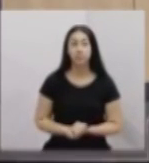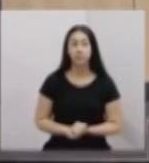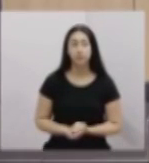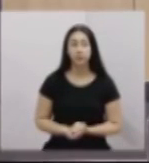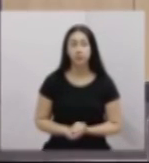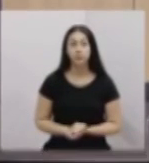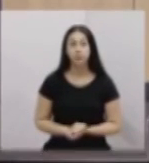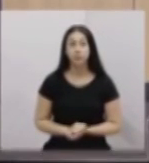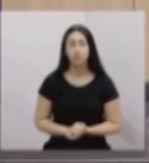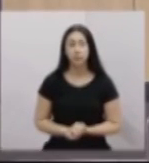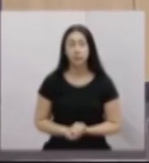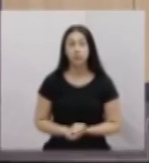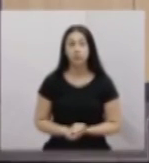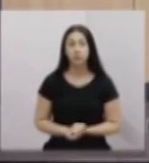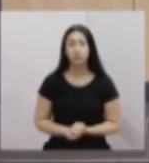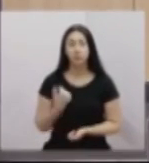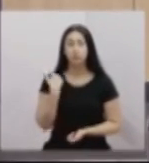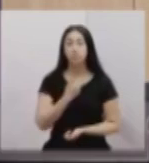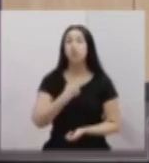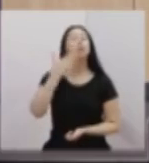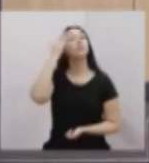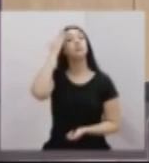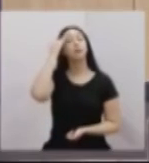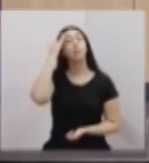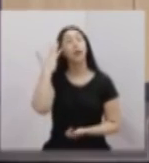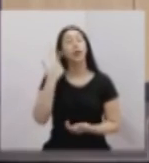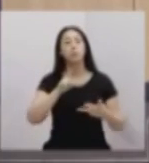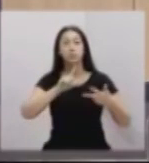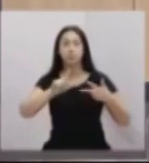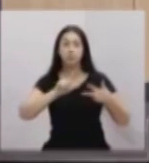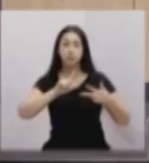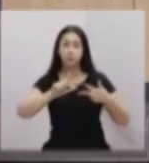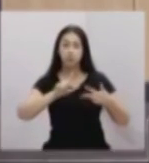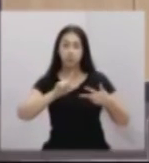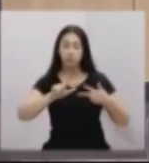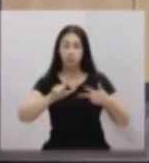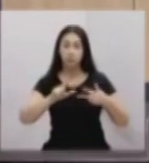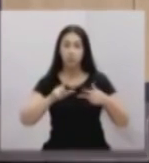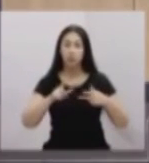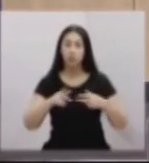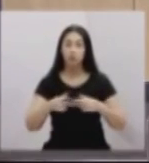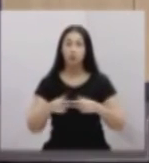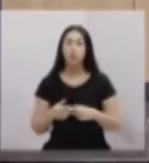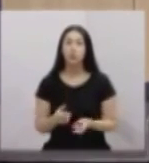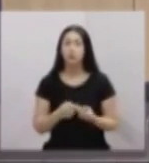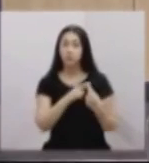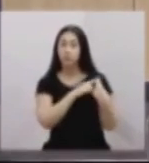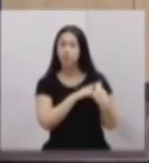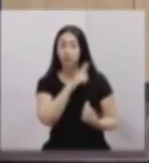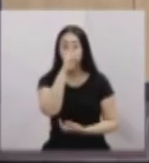coronavírus. Sim. Considerando a prerrogativa do Legislativo de fiscalizar